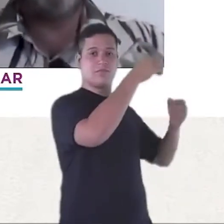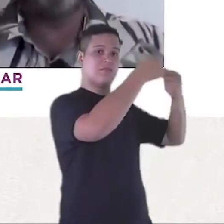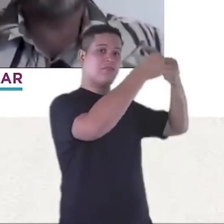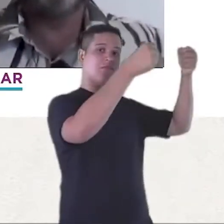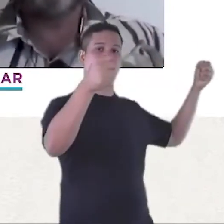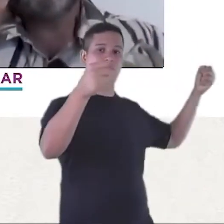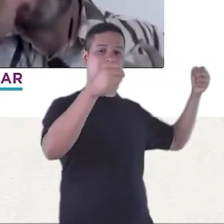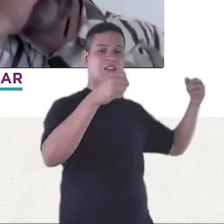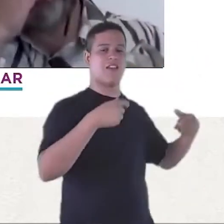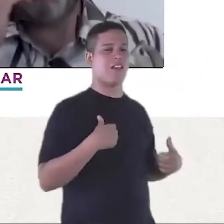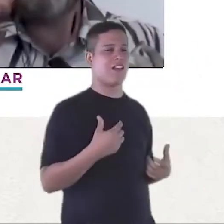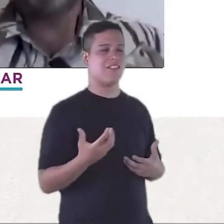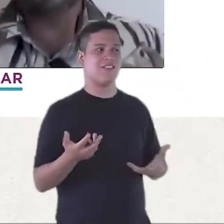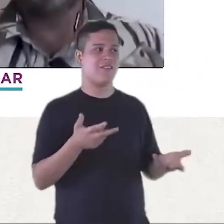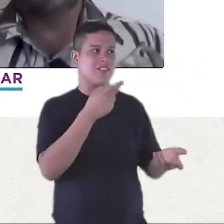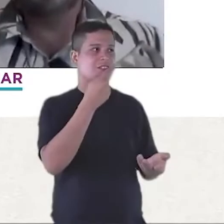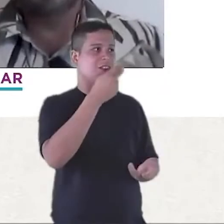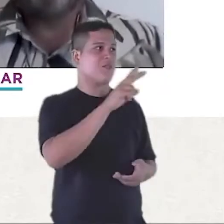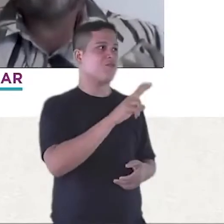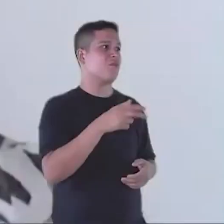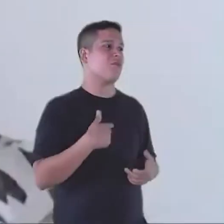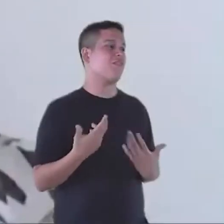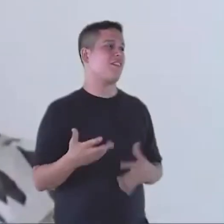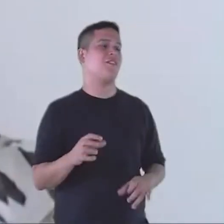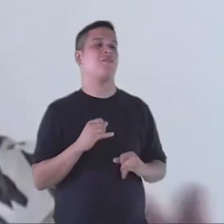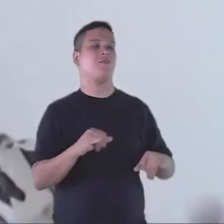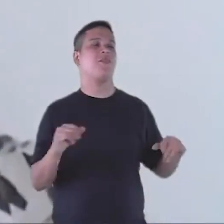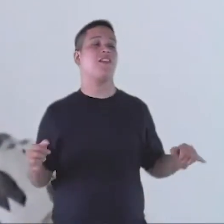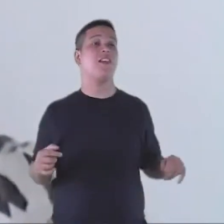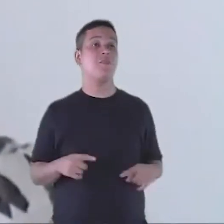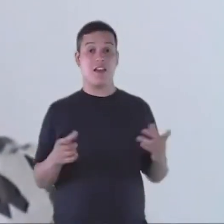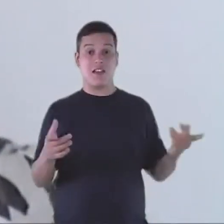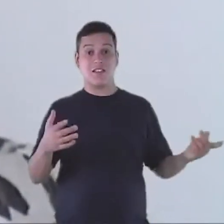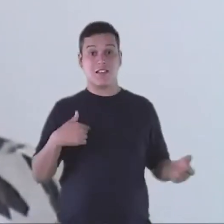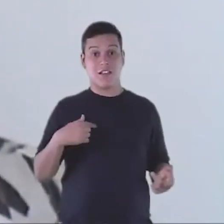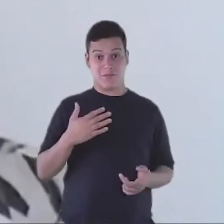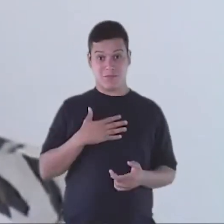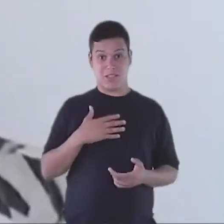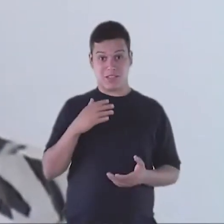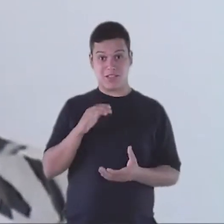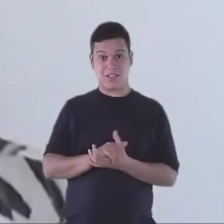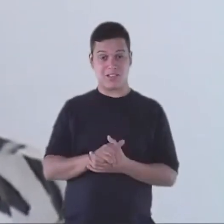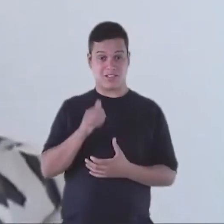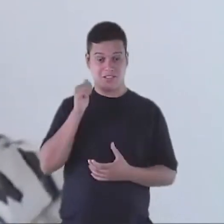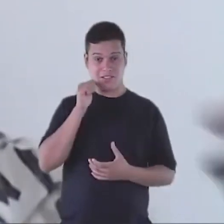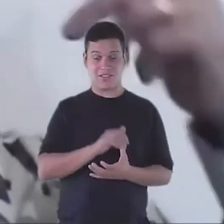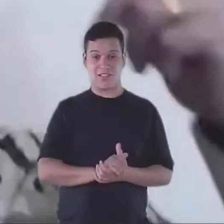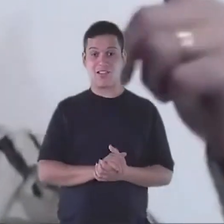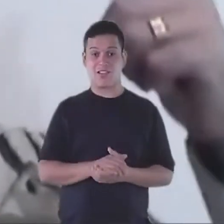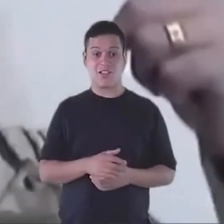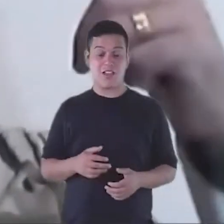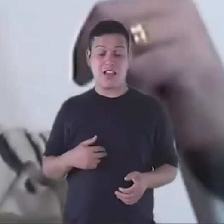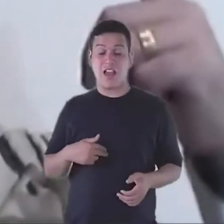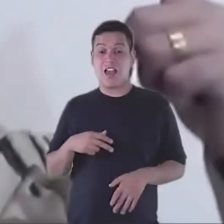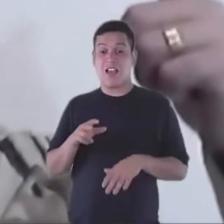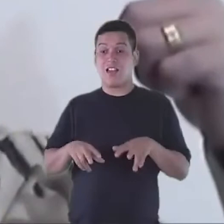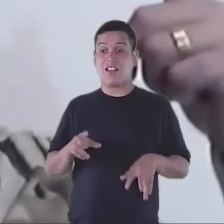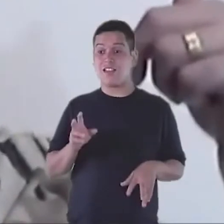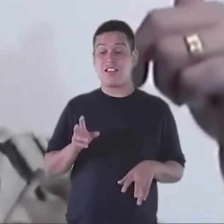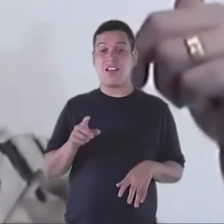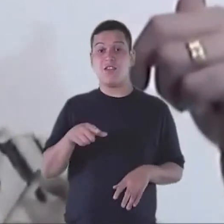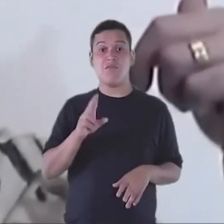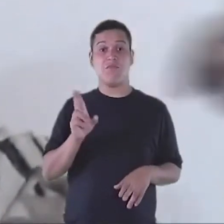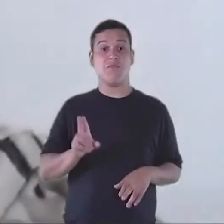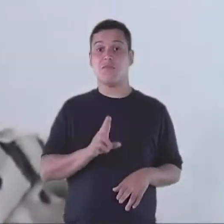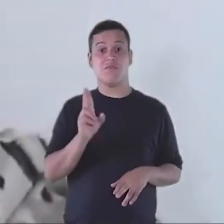todo. Mas ela compra. Ah, mas assim, mas toda vez, não precisa, porque a gente nem usou. Hoje, a gente vai ver